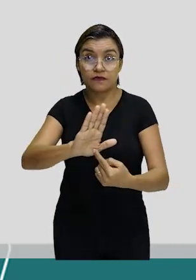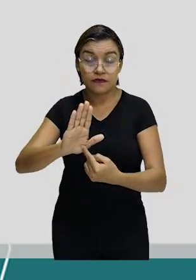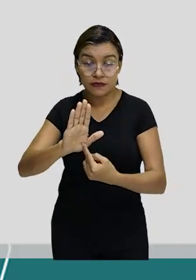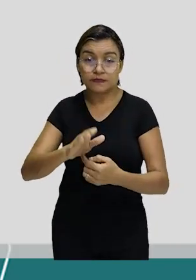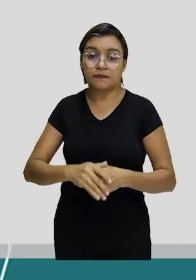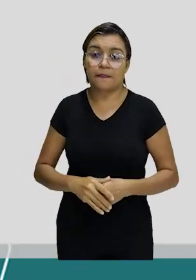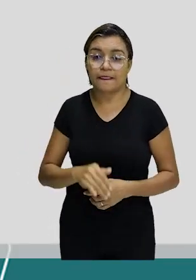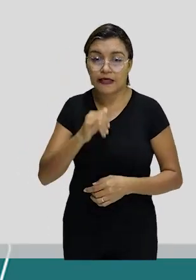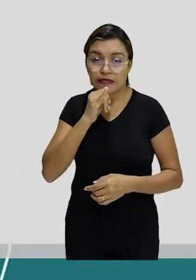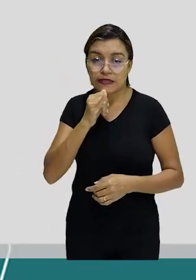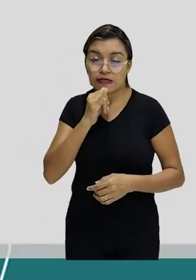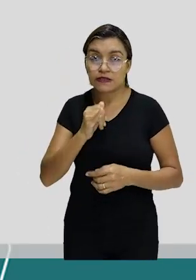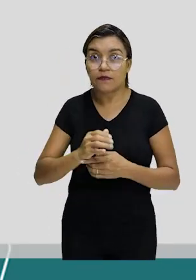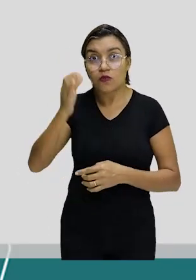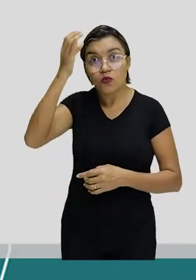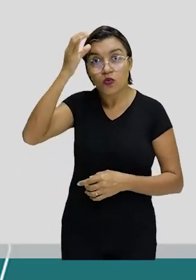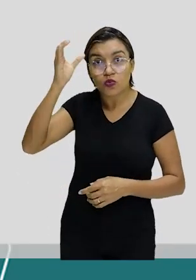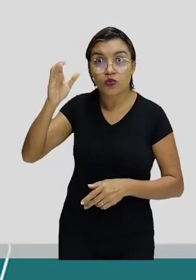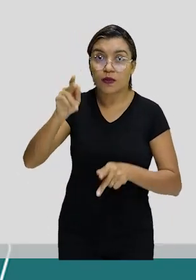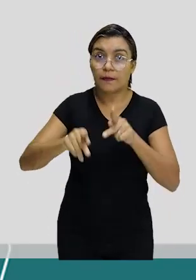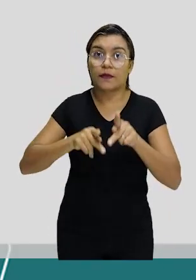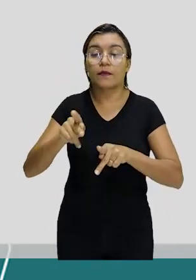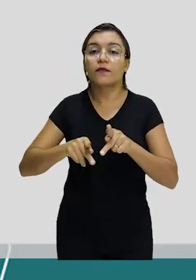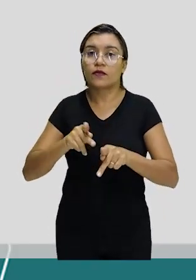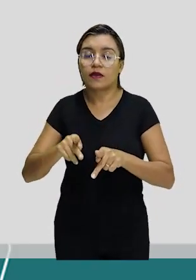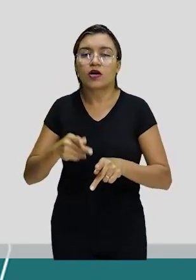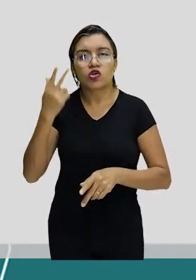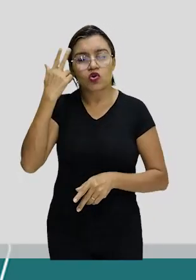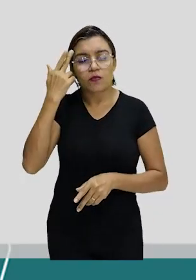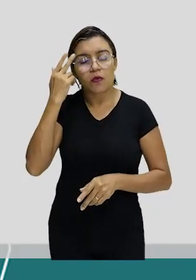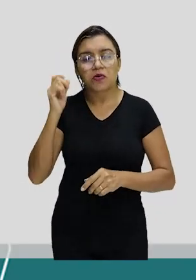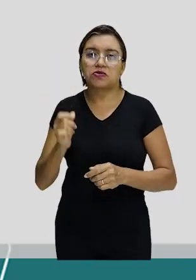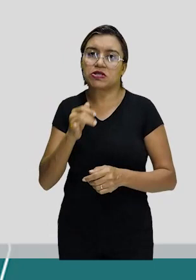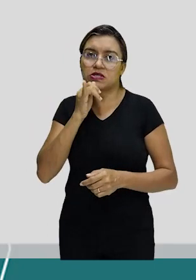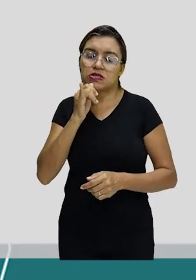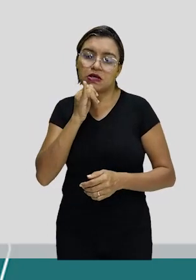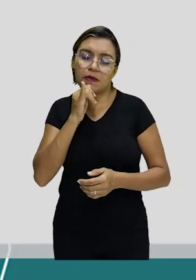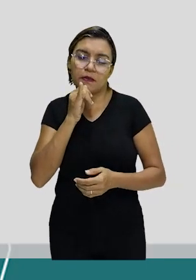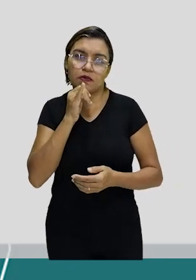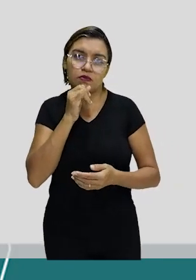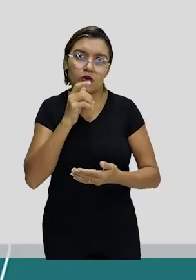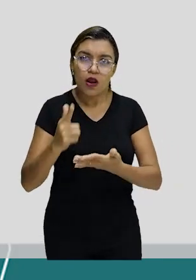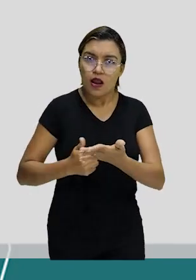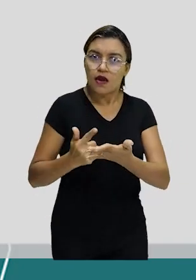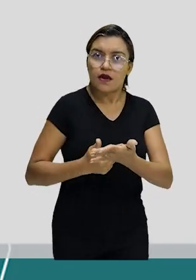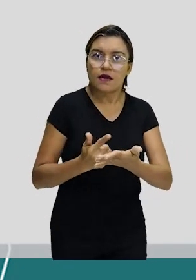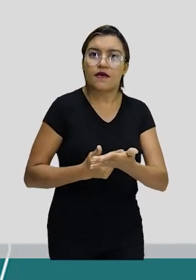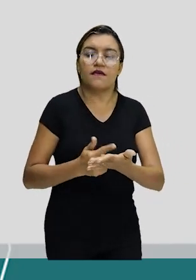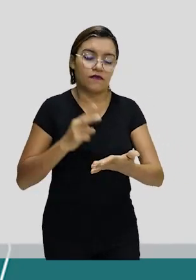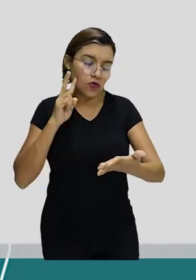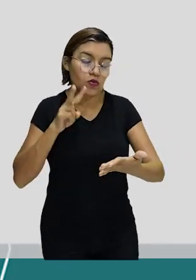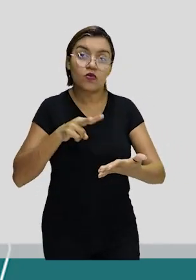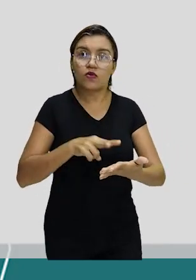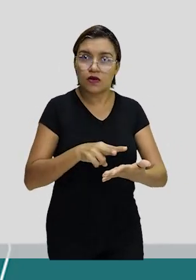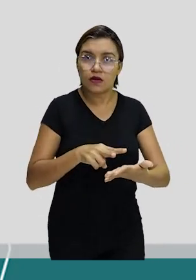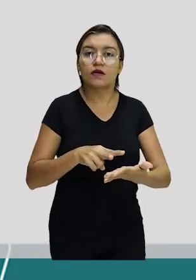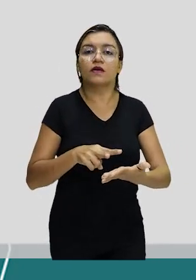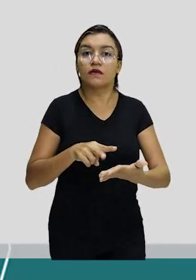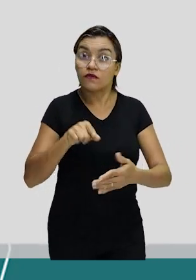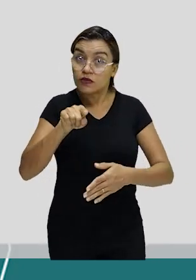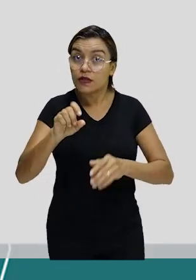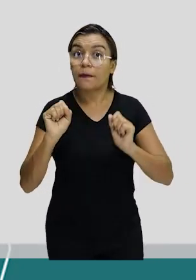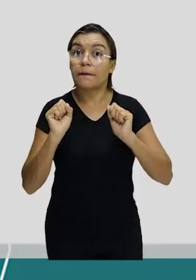interessante quando se fala de cultura popular, que normalmente nessas discussões e nas leituras que vocês podem fazer, inclusive dos nossos